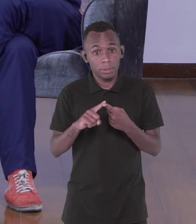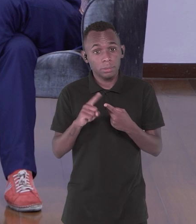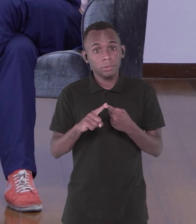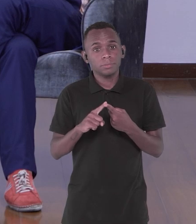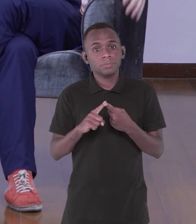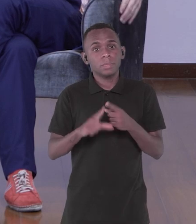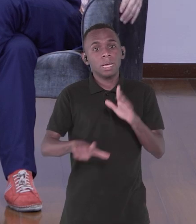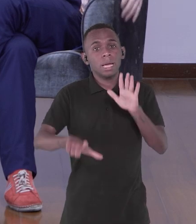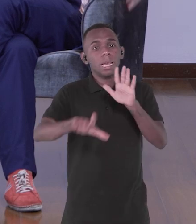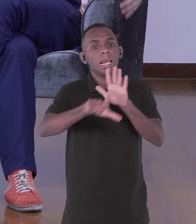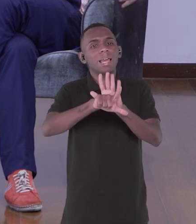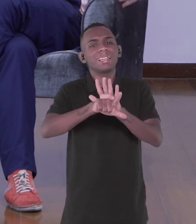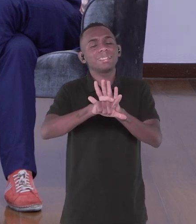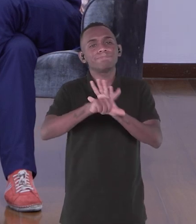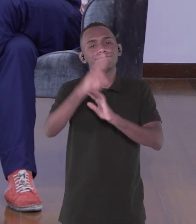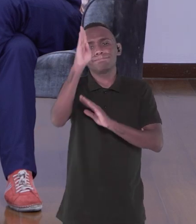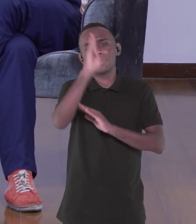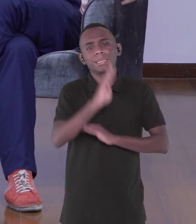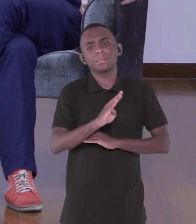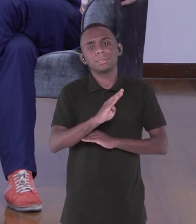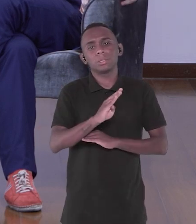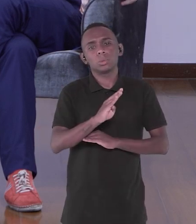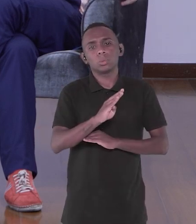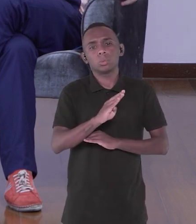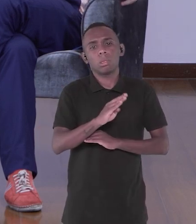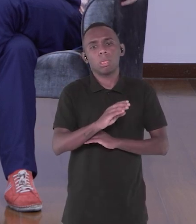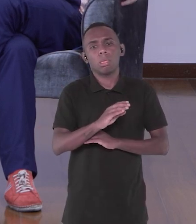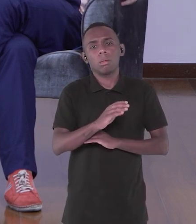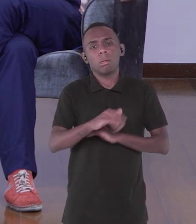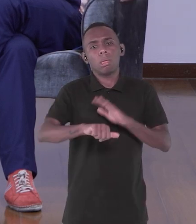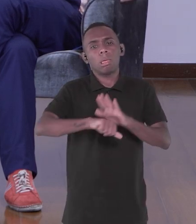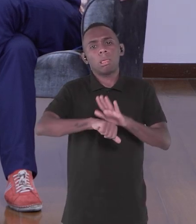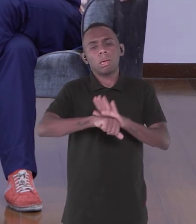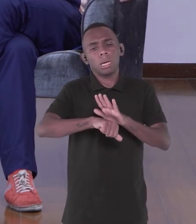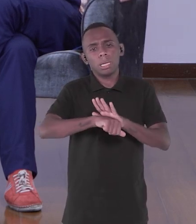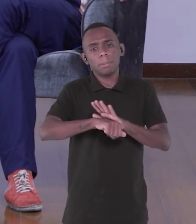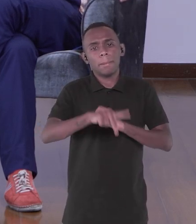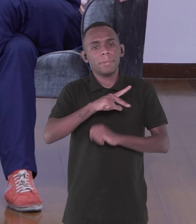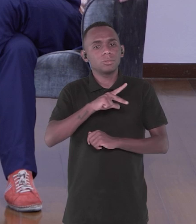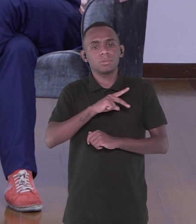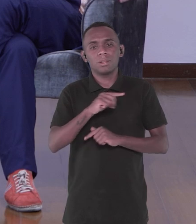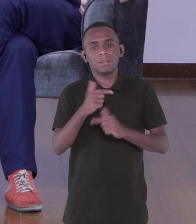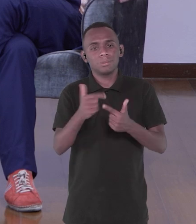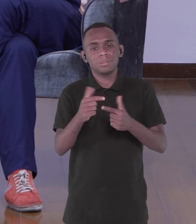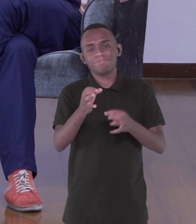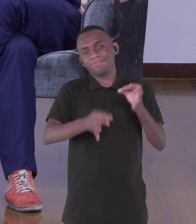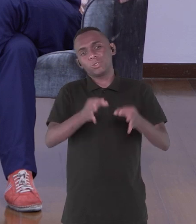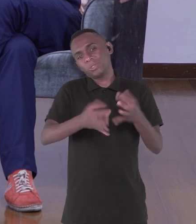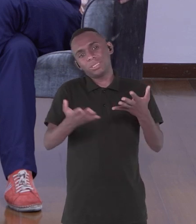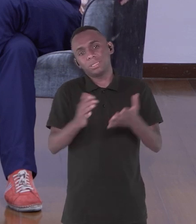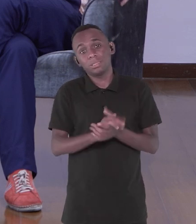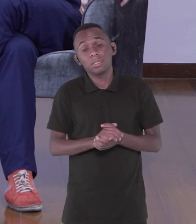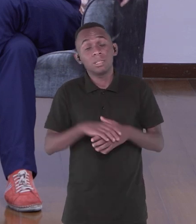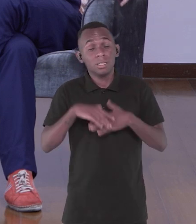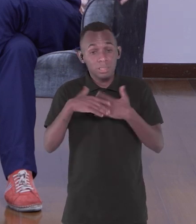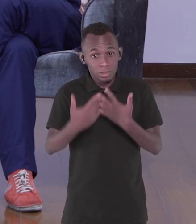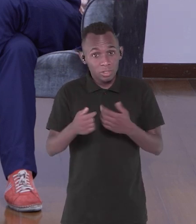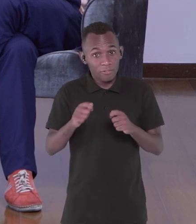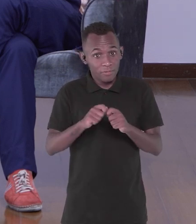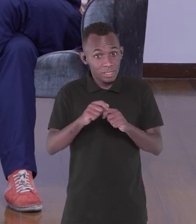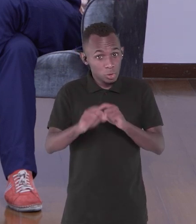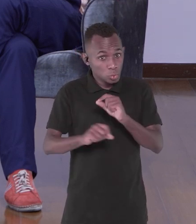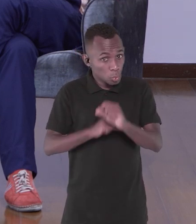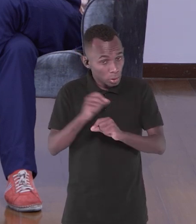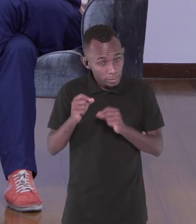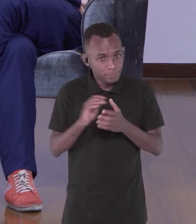que a legislação brasileira não pune corrupção privada. Então, o que eles fizeram de uma forma muito inteligente